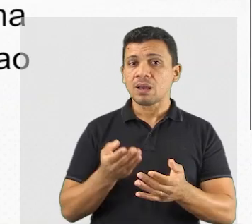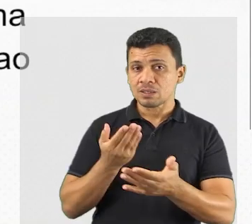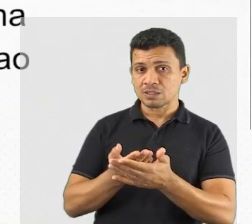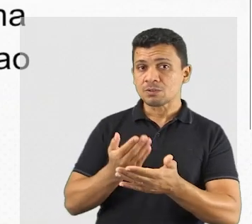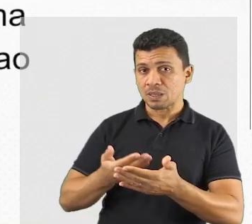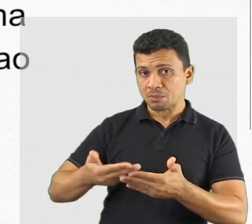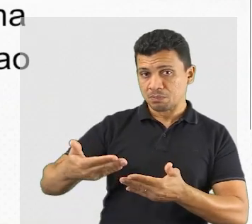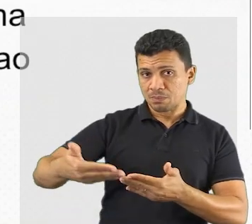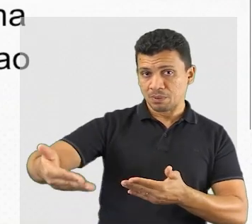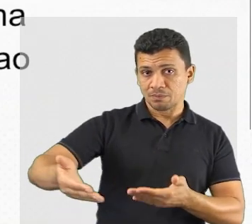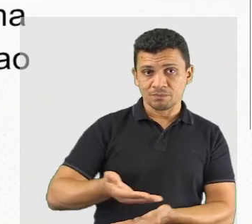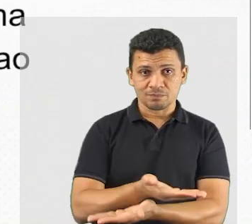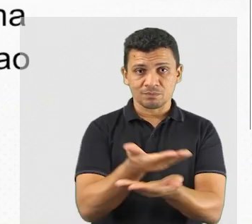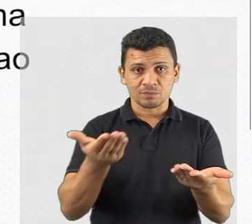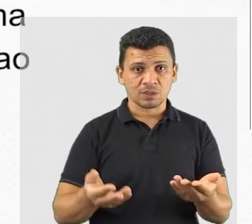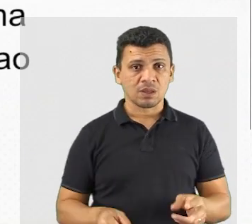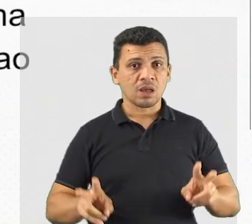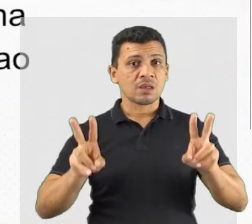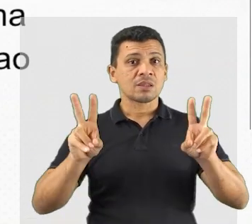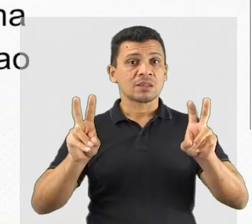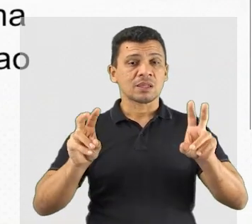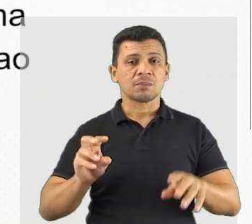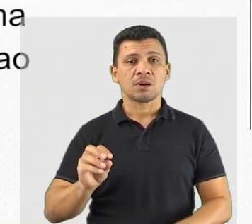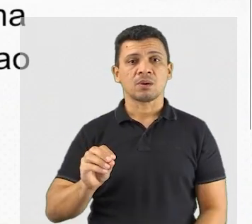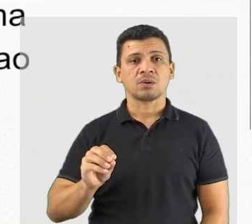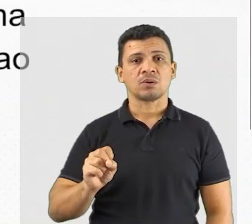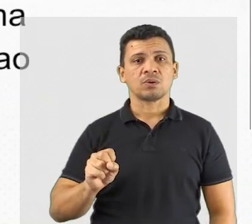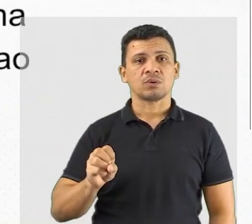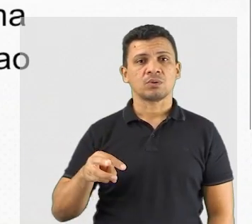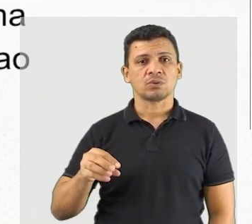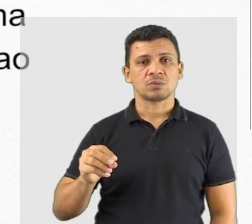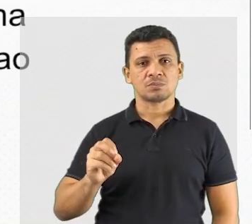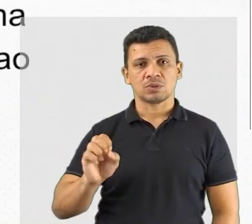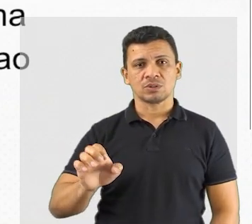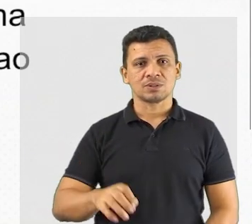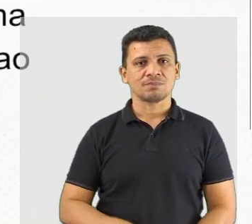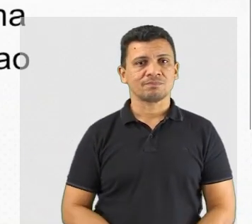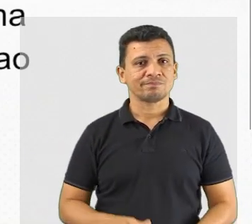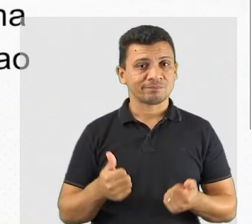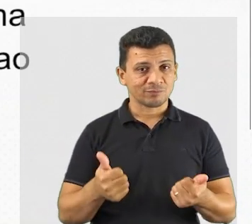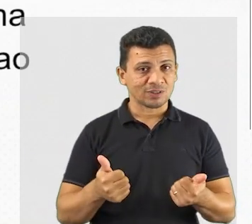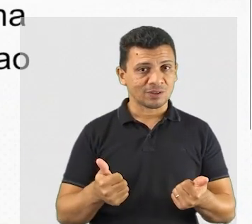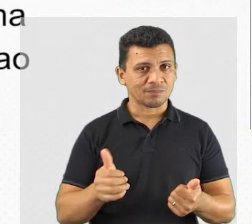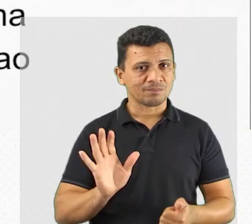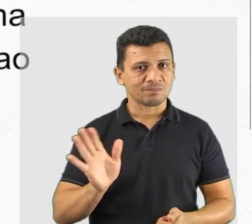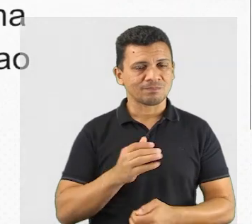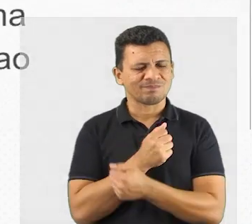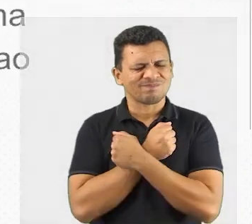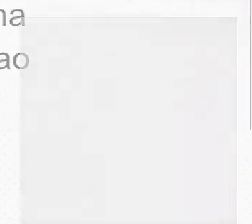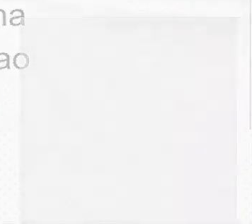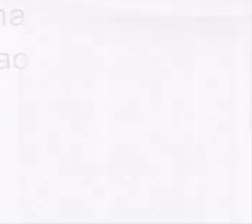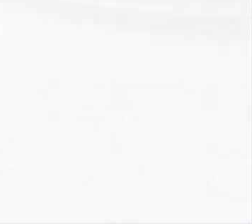próxima aula, onde nós iremos falar sobre osmose, tá? Osmoscopia. Valeu, um abraço a todos.